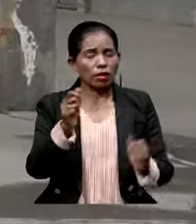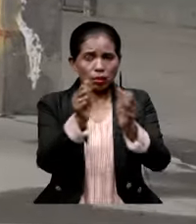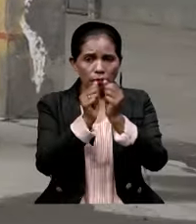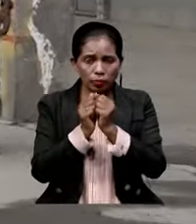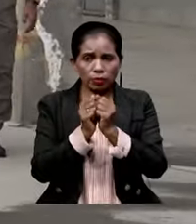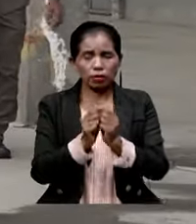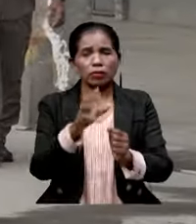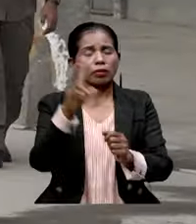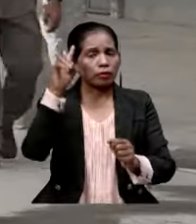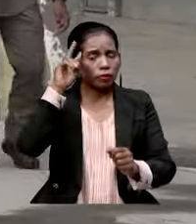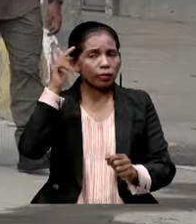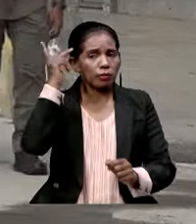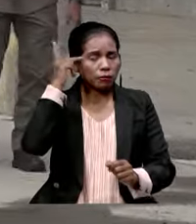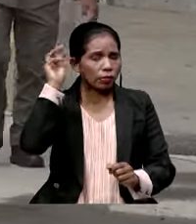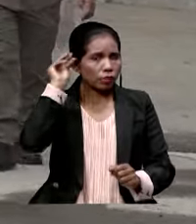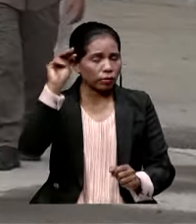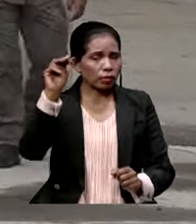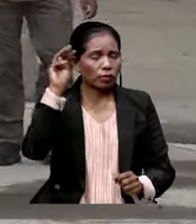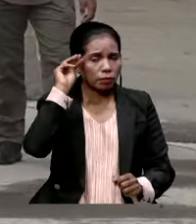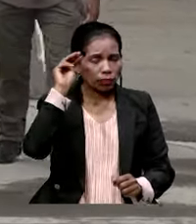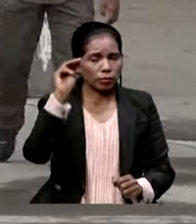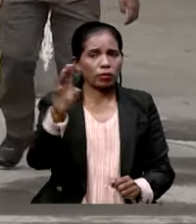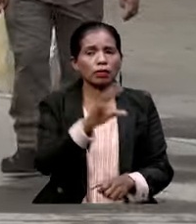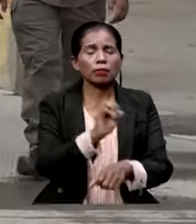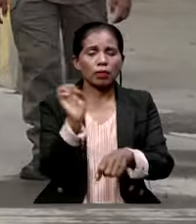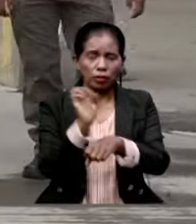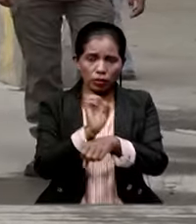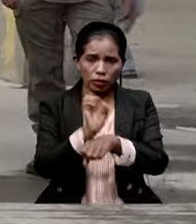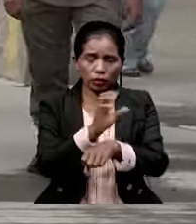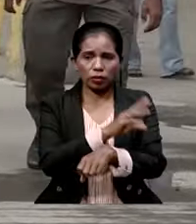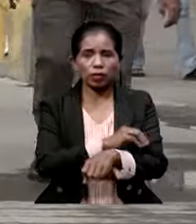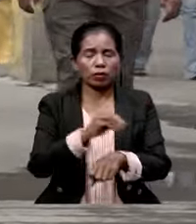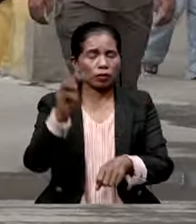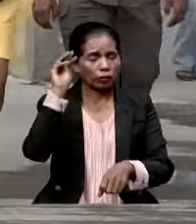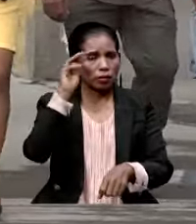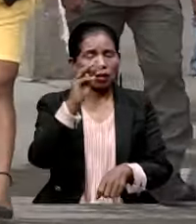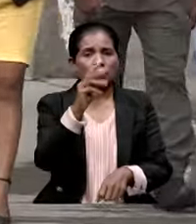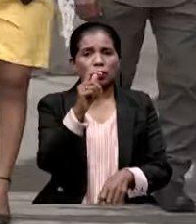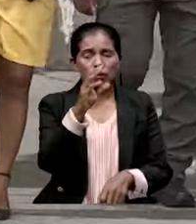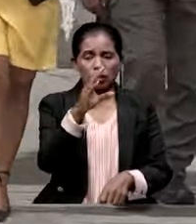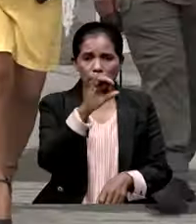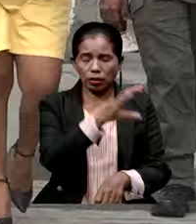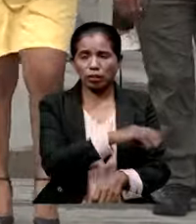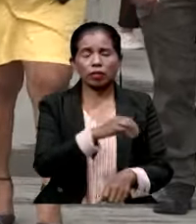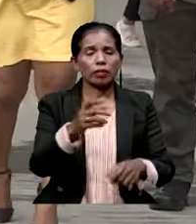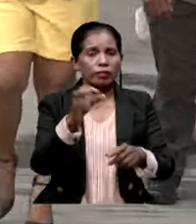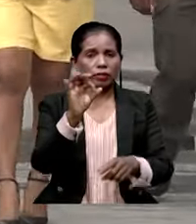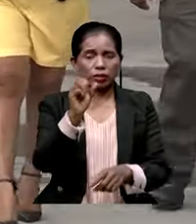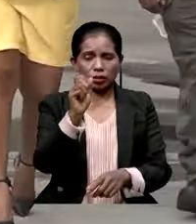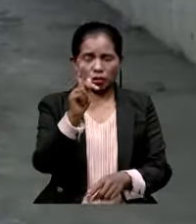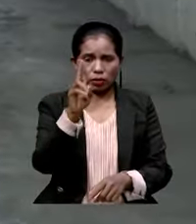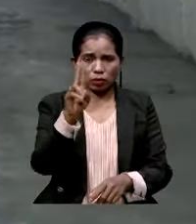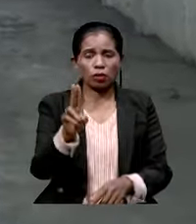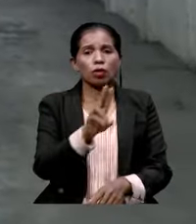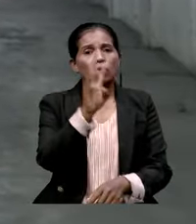o vice-primeiro-ministro, ministro coordenador assunto econômico no ministro turismo ambiente, Francisco Calboá de Lai, quarta